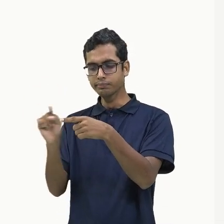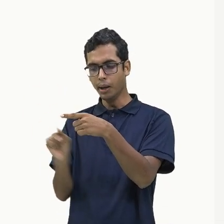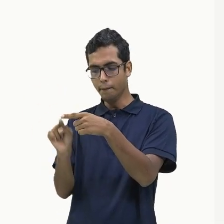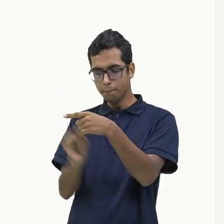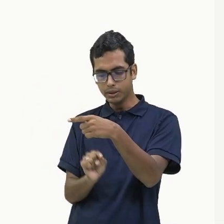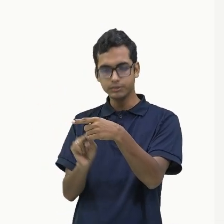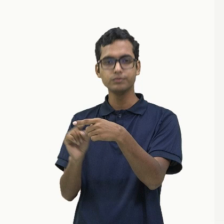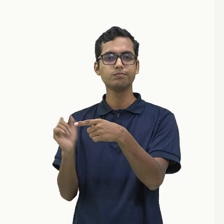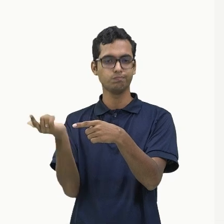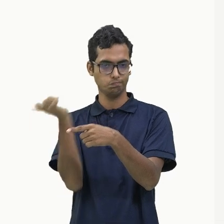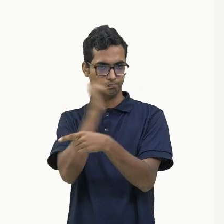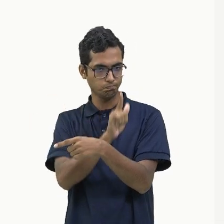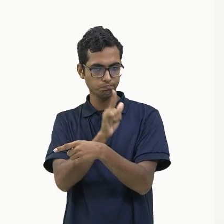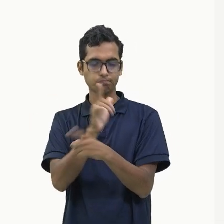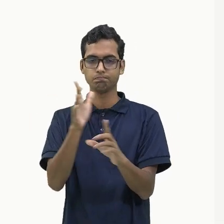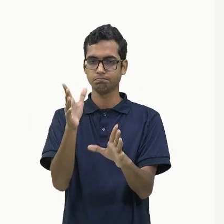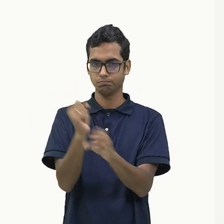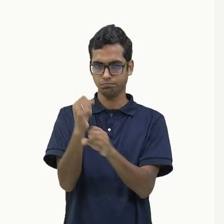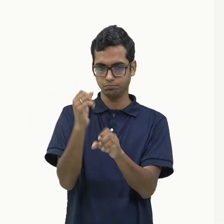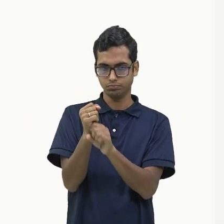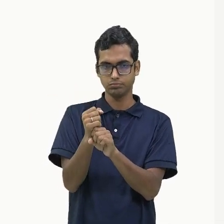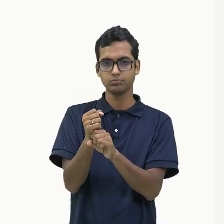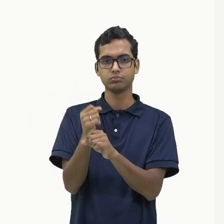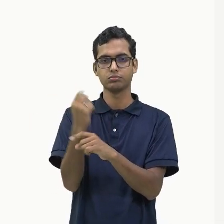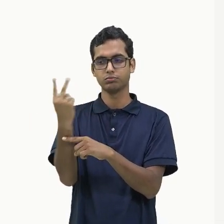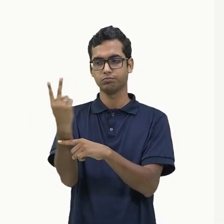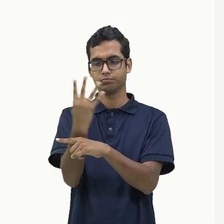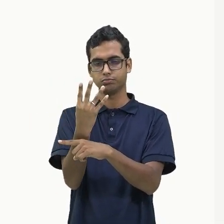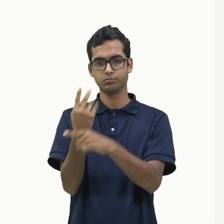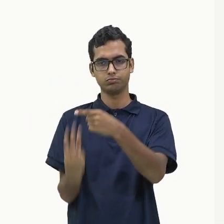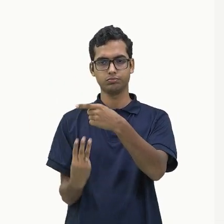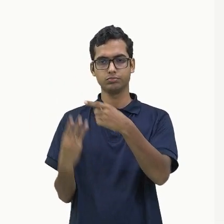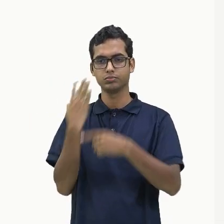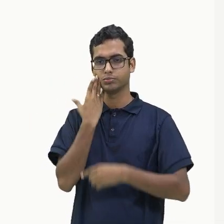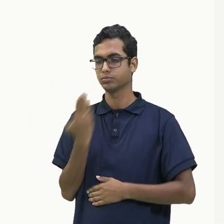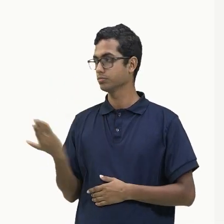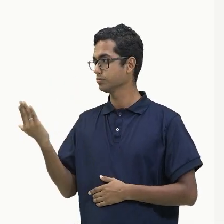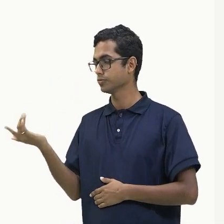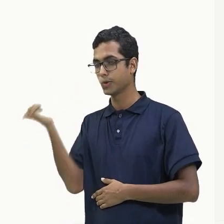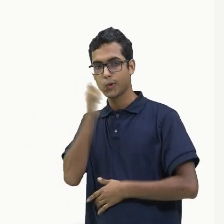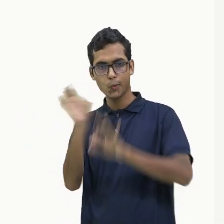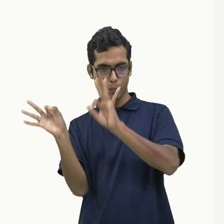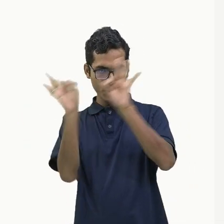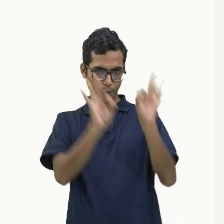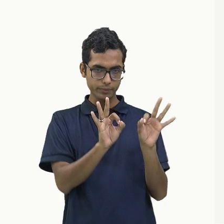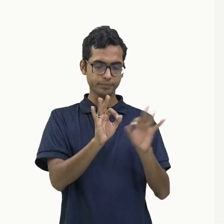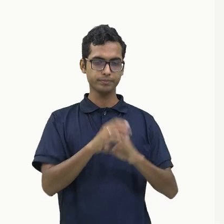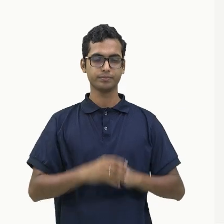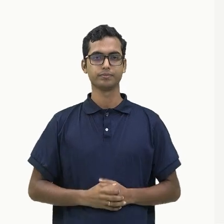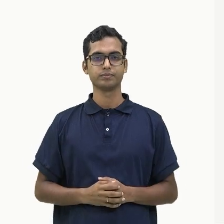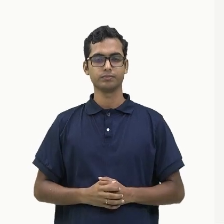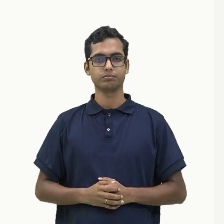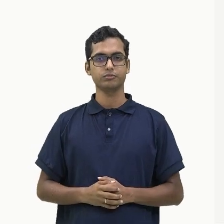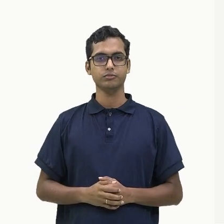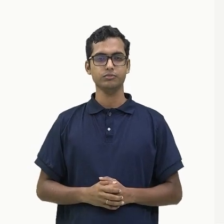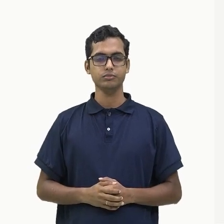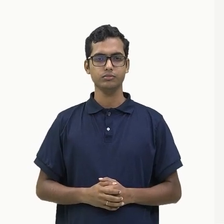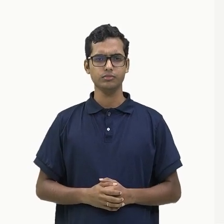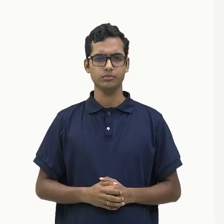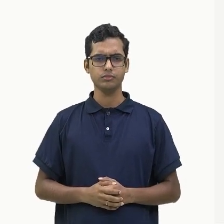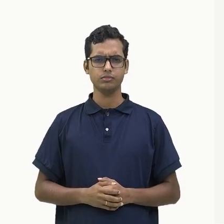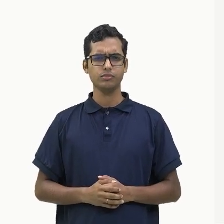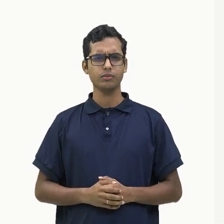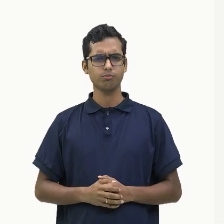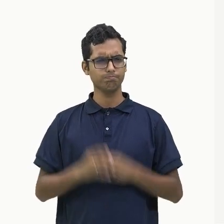de 2.400, com os dois zeros do denominador ali do 300. Olha aí como ficou bem